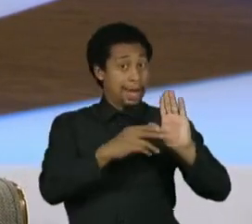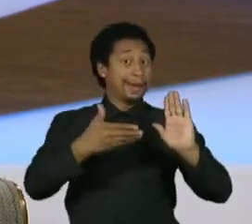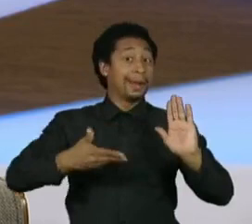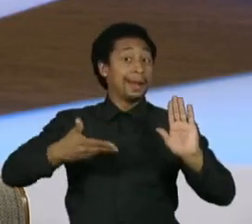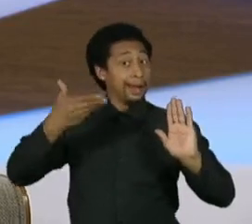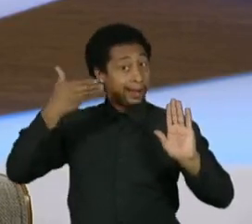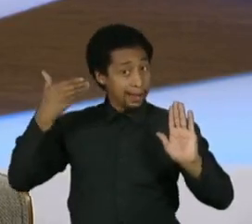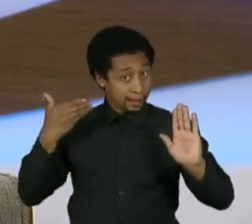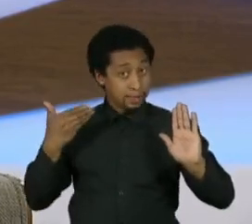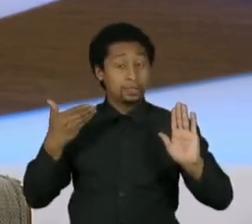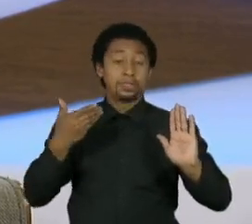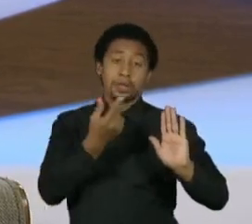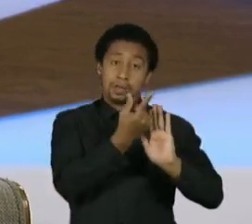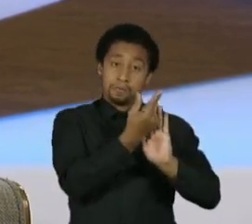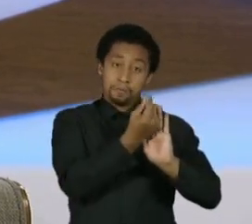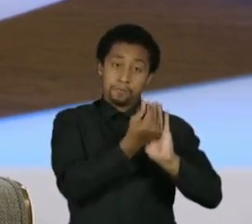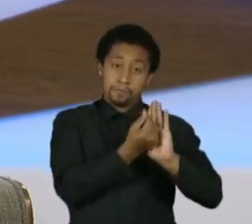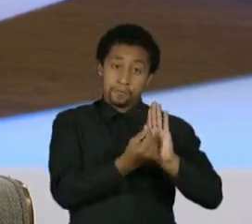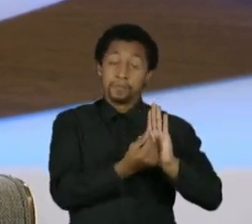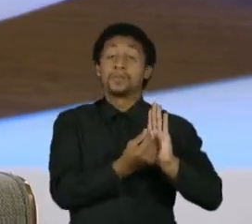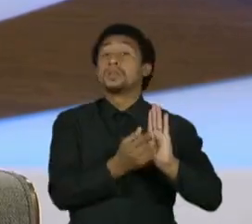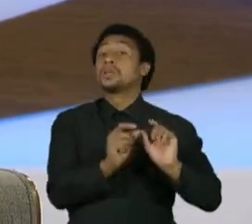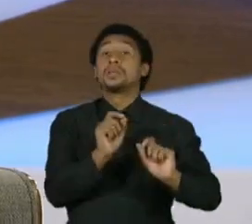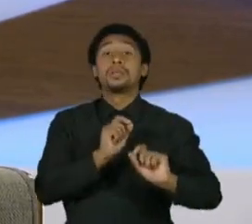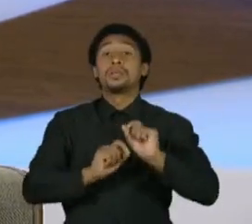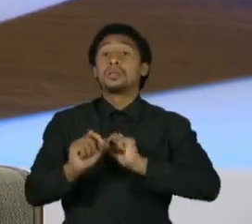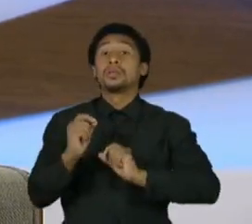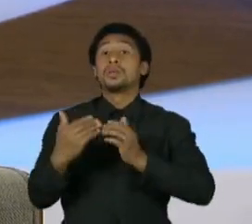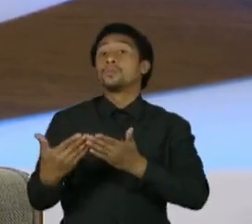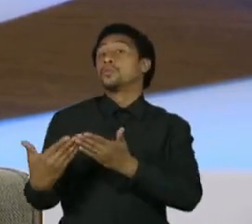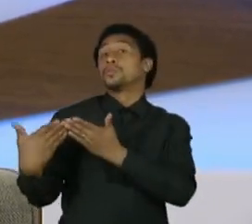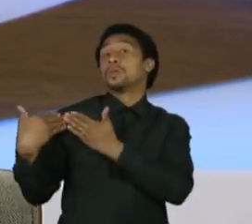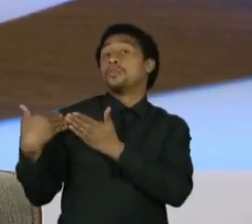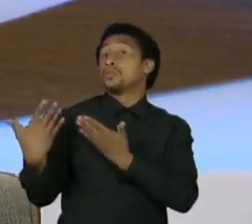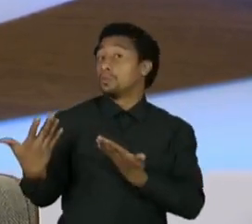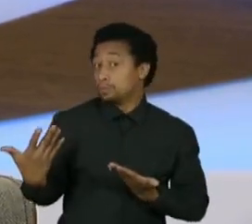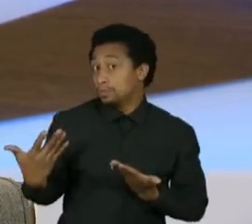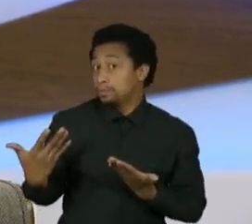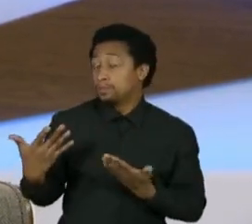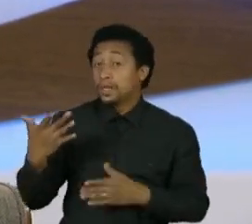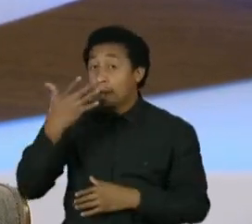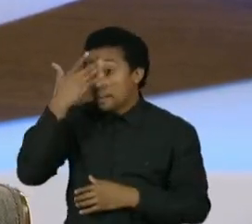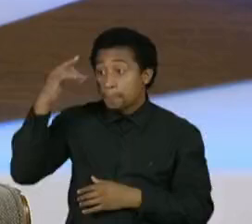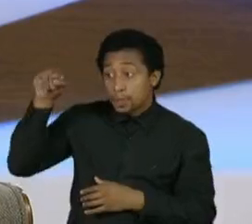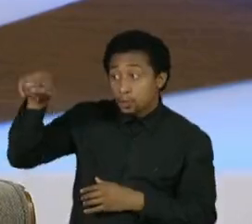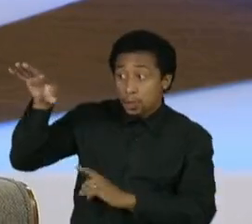houvesse a indicação por parte do relator geral do orçamento, que foi empoderado, de fato, por